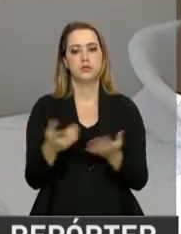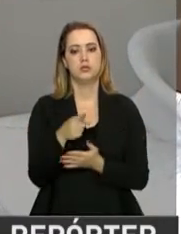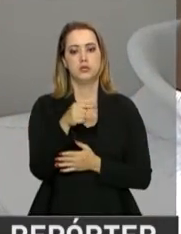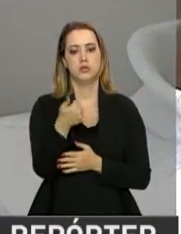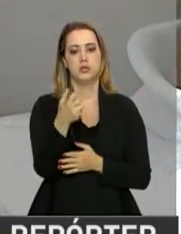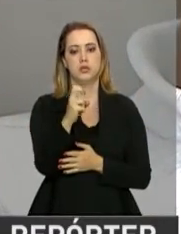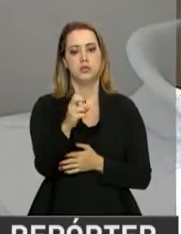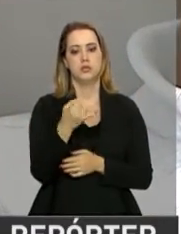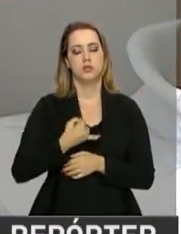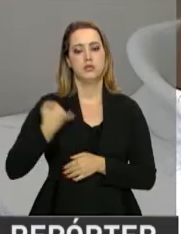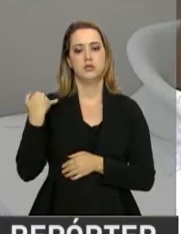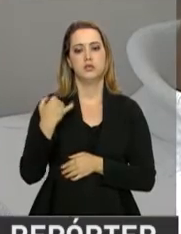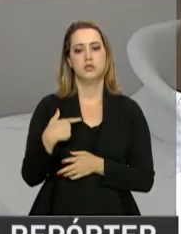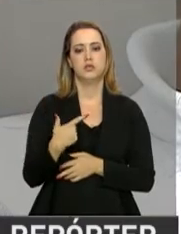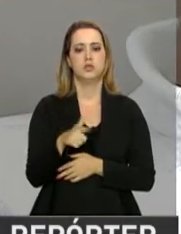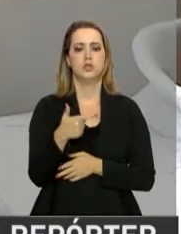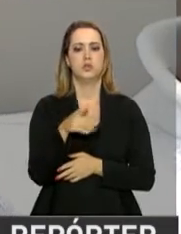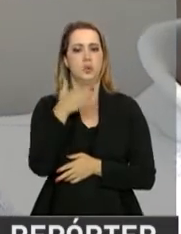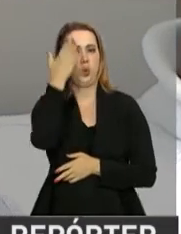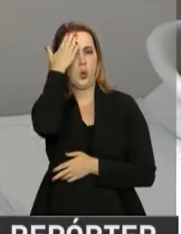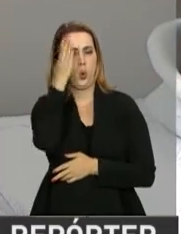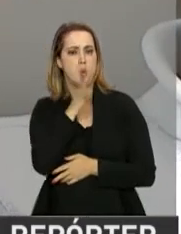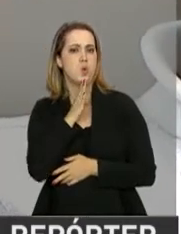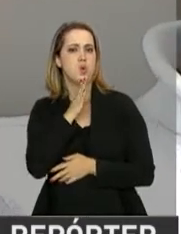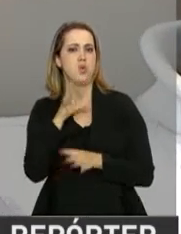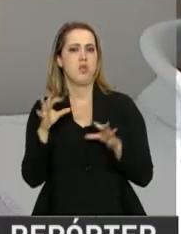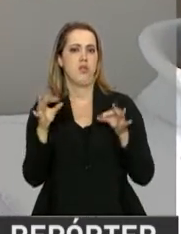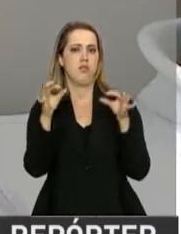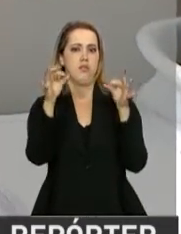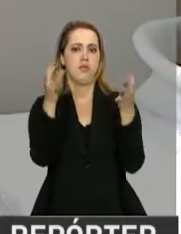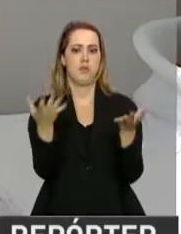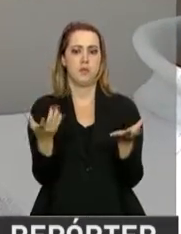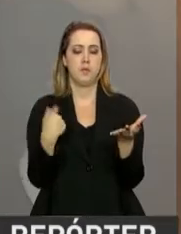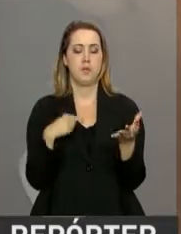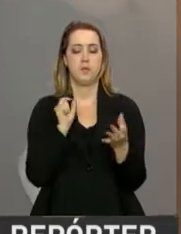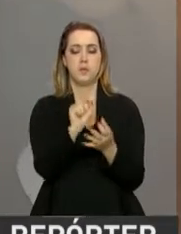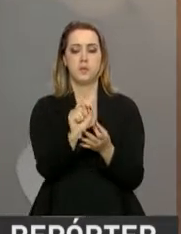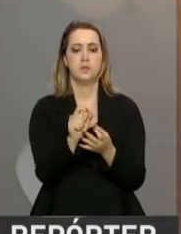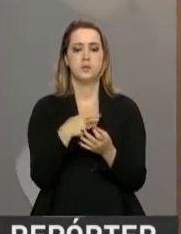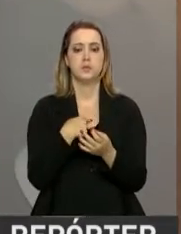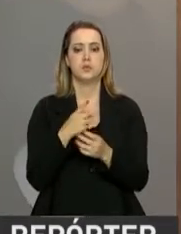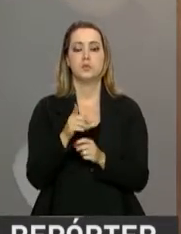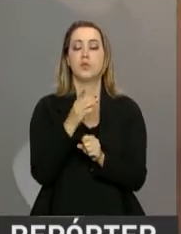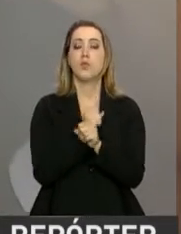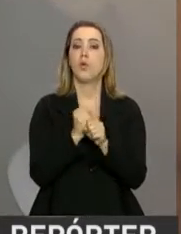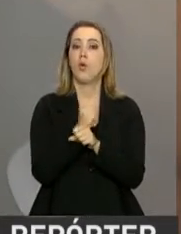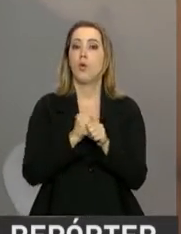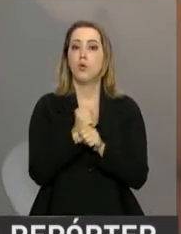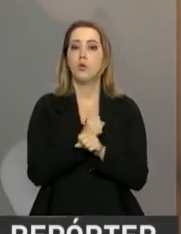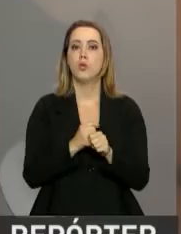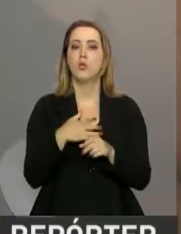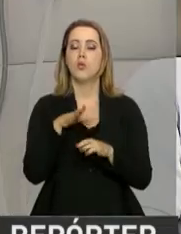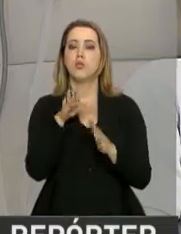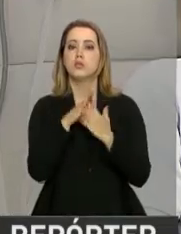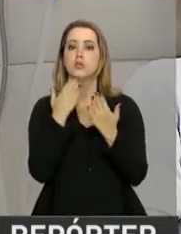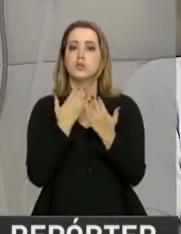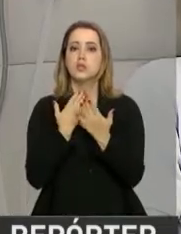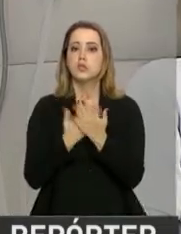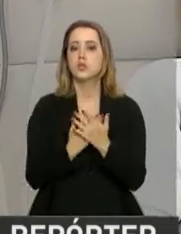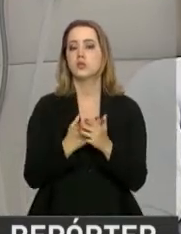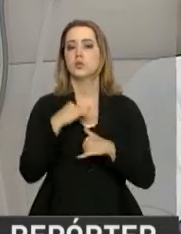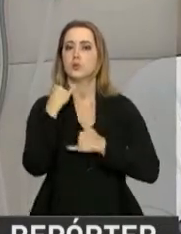15 anos, não tinha ideia do que era um câncer, até ter que enfrentar um. No último ano, a escola, os amigos e